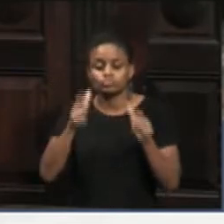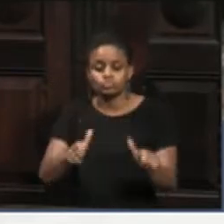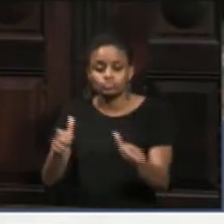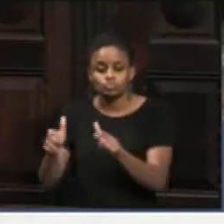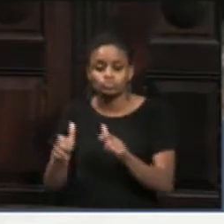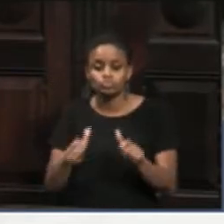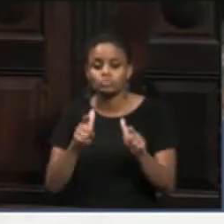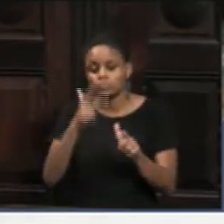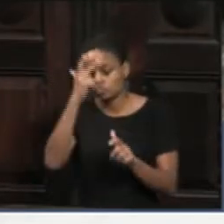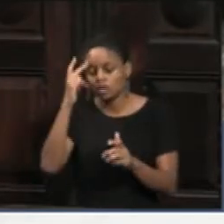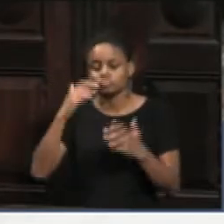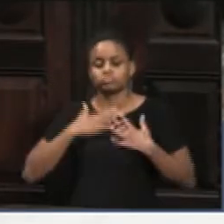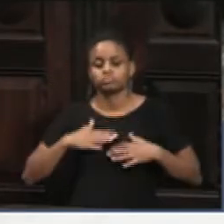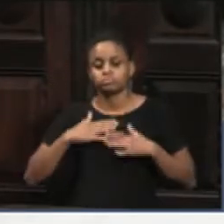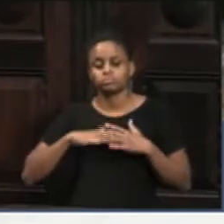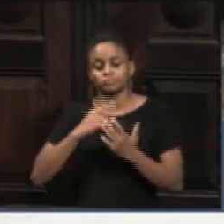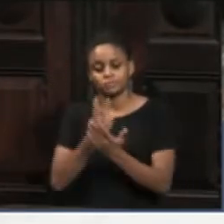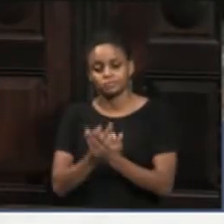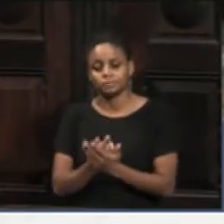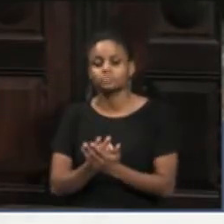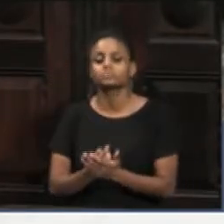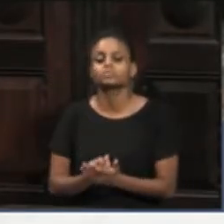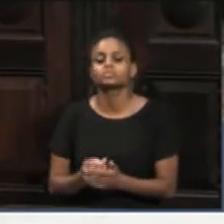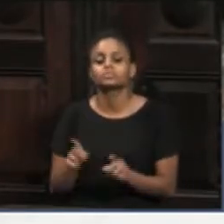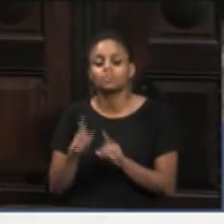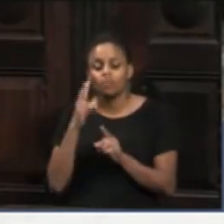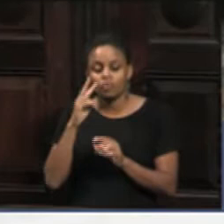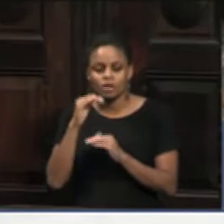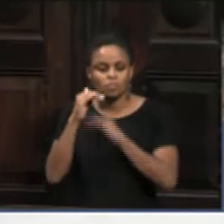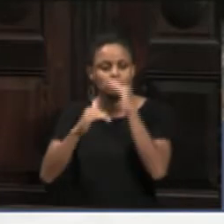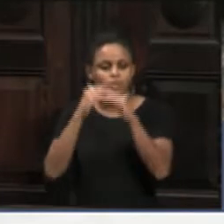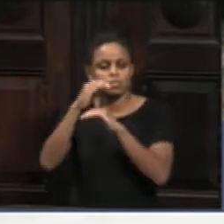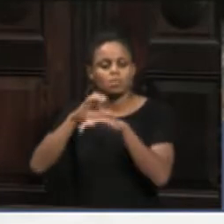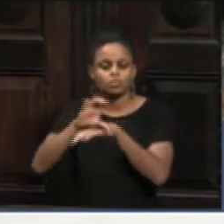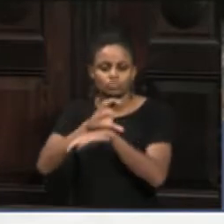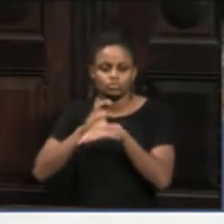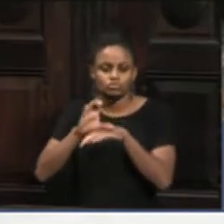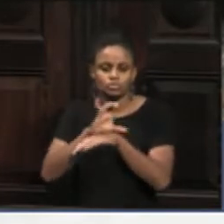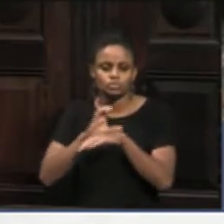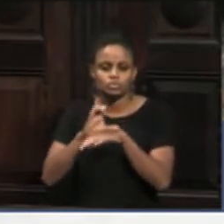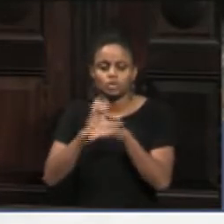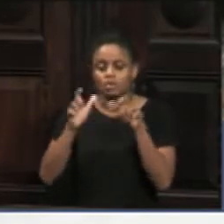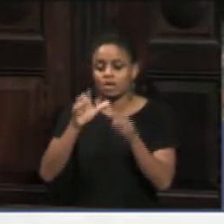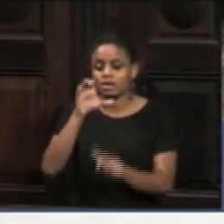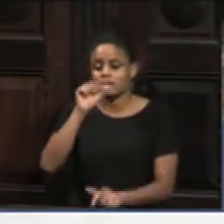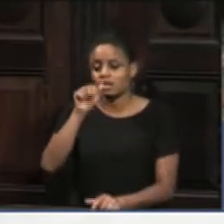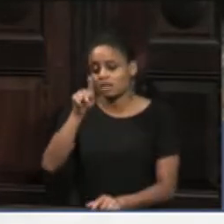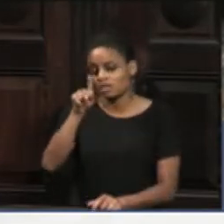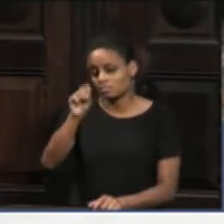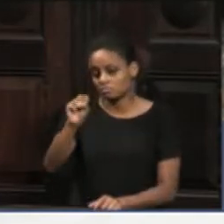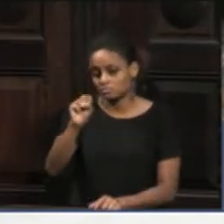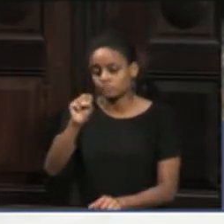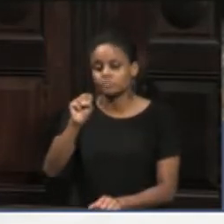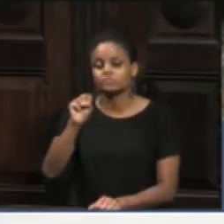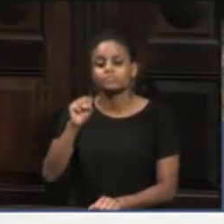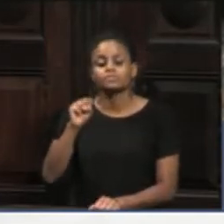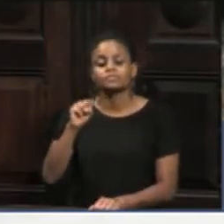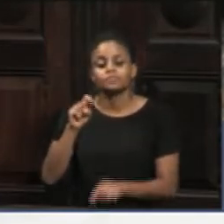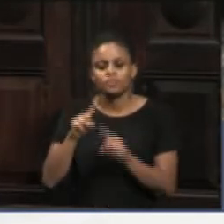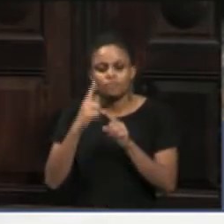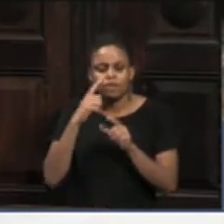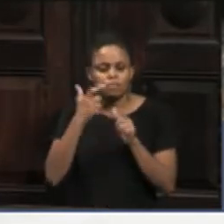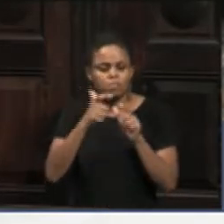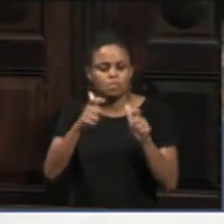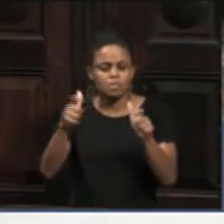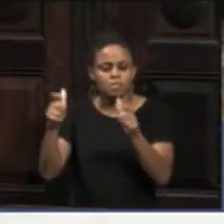que se conseguiu construir, com a construção e o funcionamento de CAPs e de unidades de acolhimento nas diferentes cidades, nas